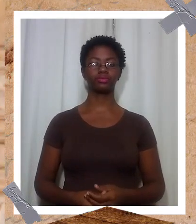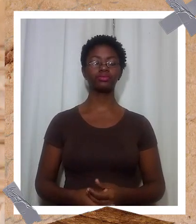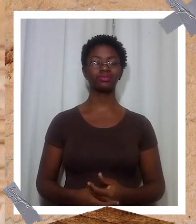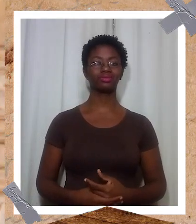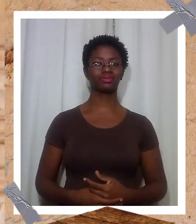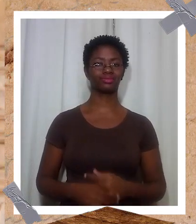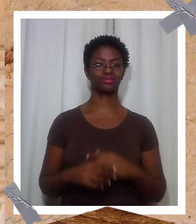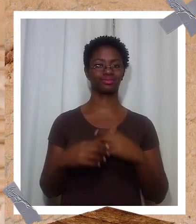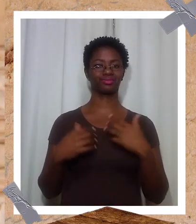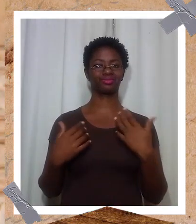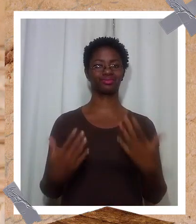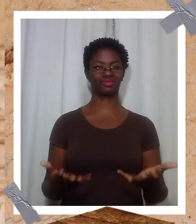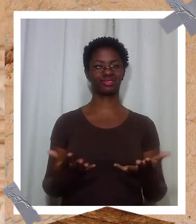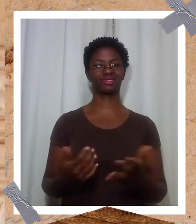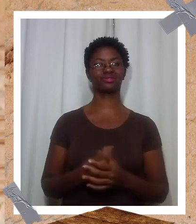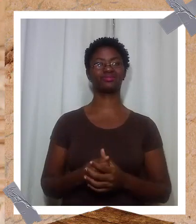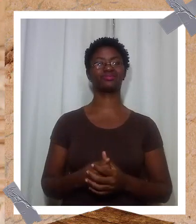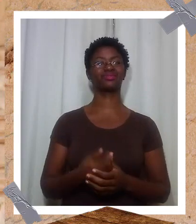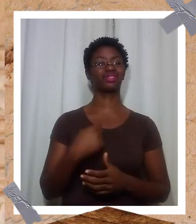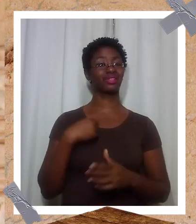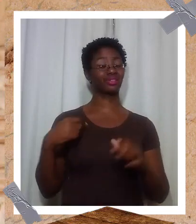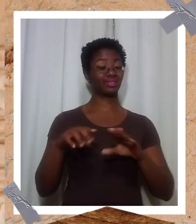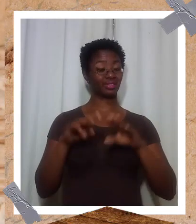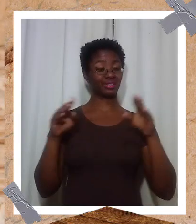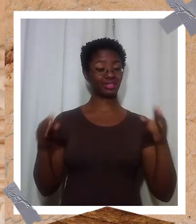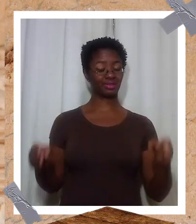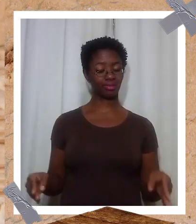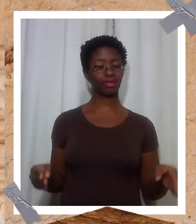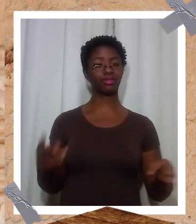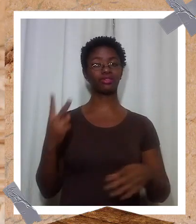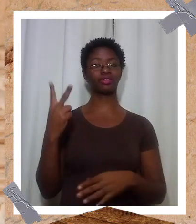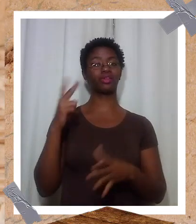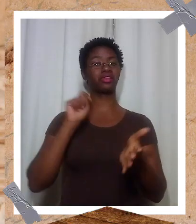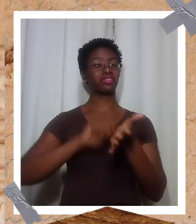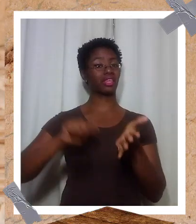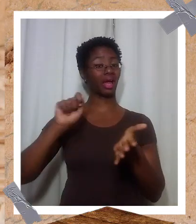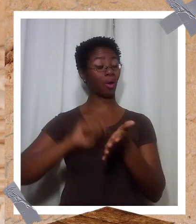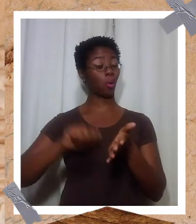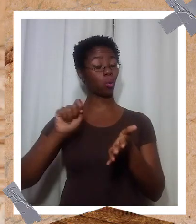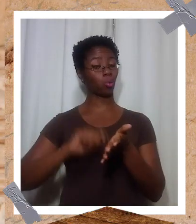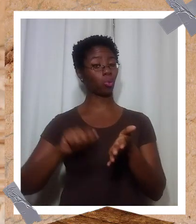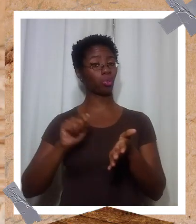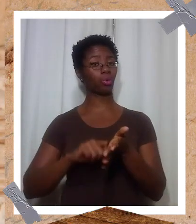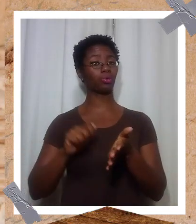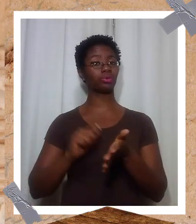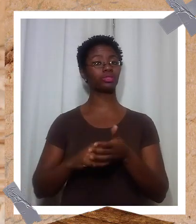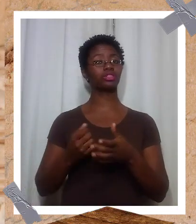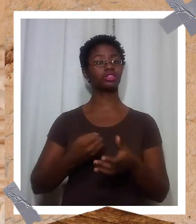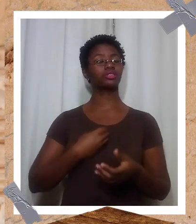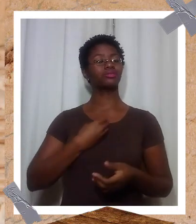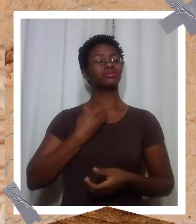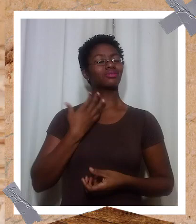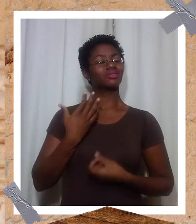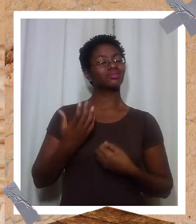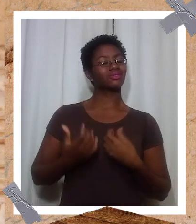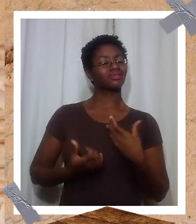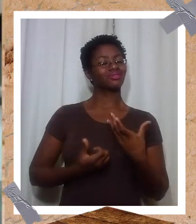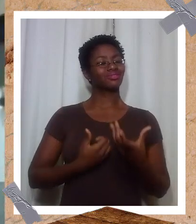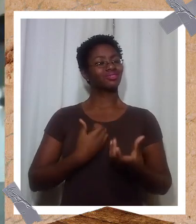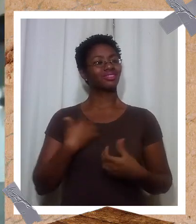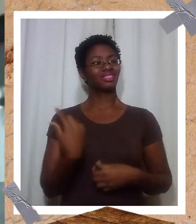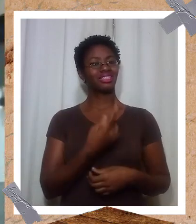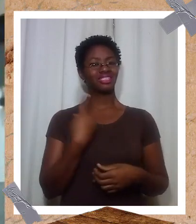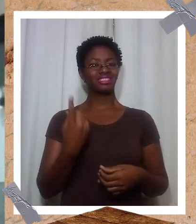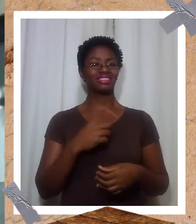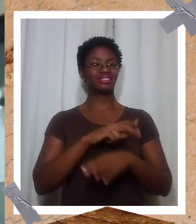Bom, eu estou aqui, então, numa mesa com 2 escritores e sonhadores que super inspiram a gente em diversos